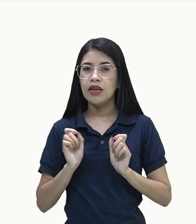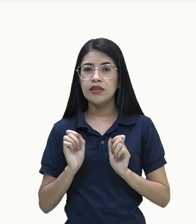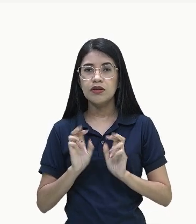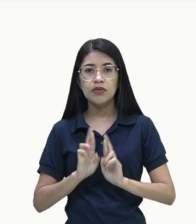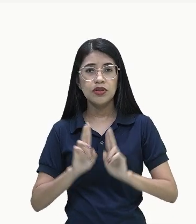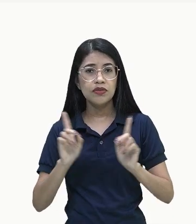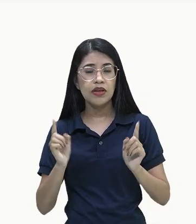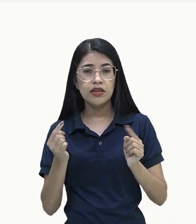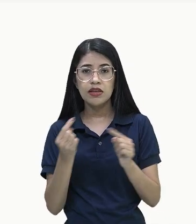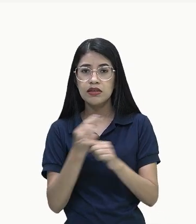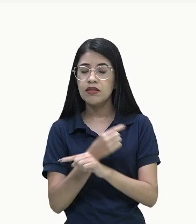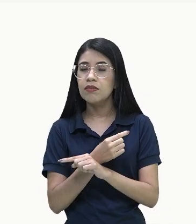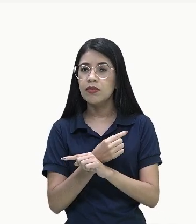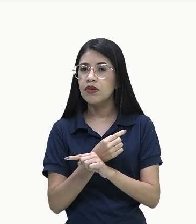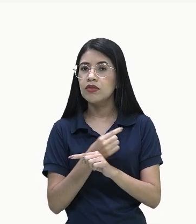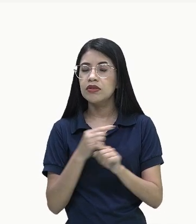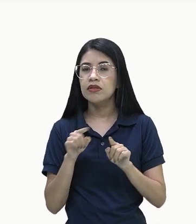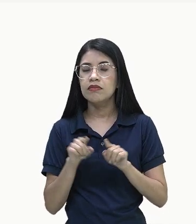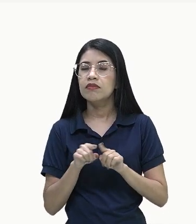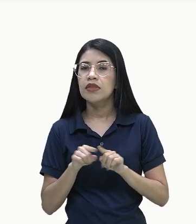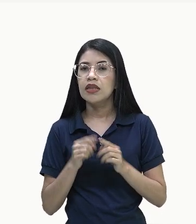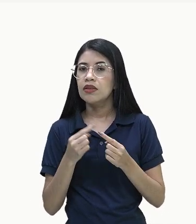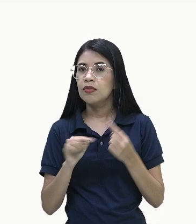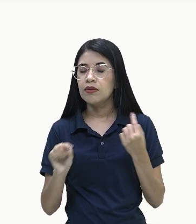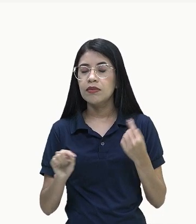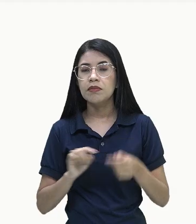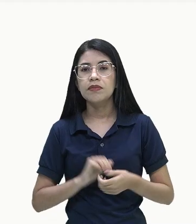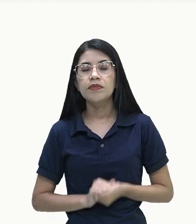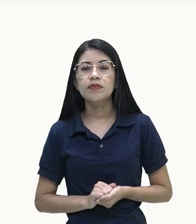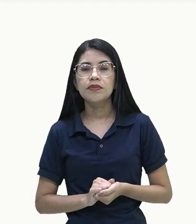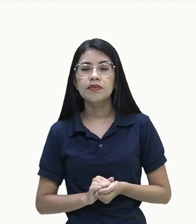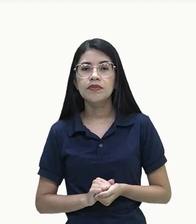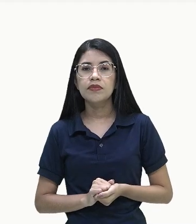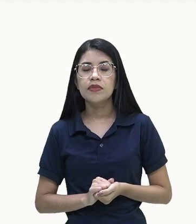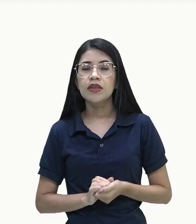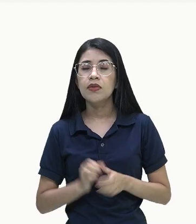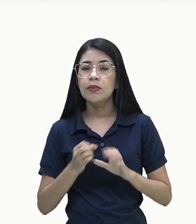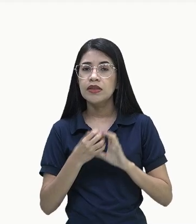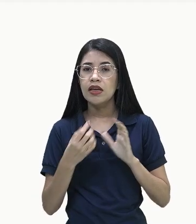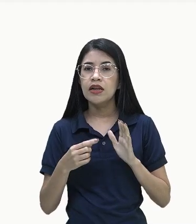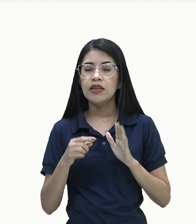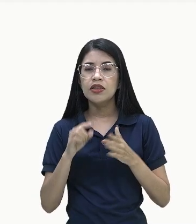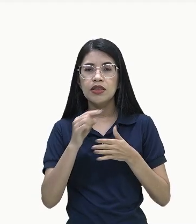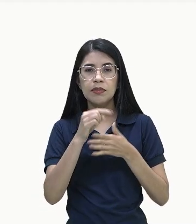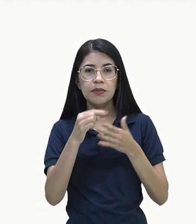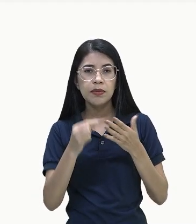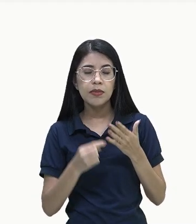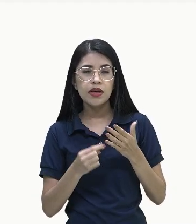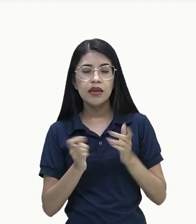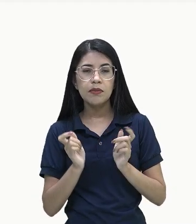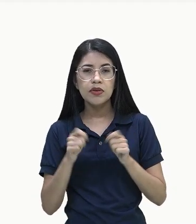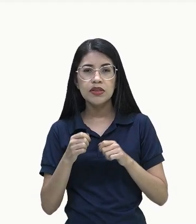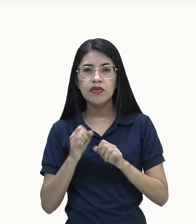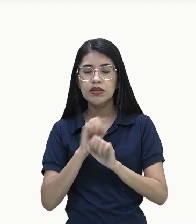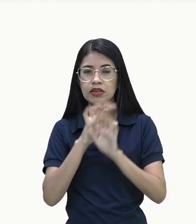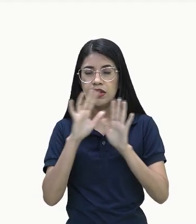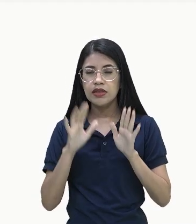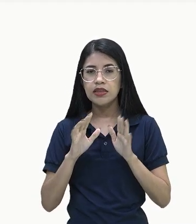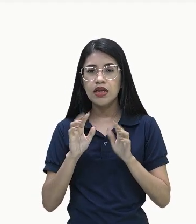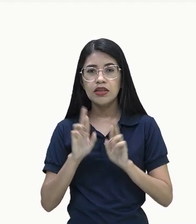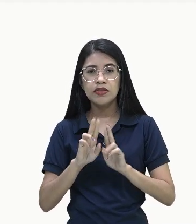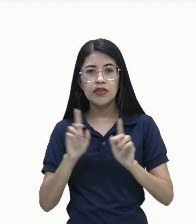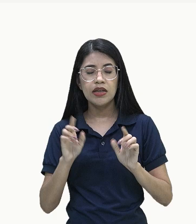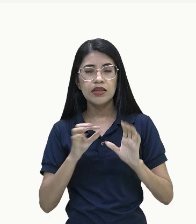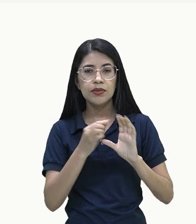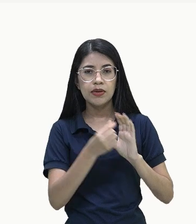antagônicos, opostos aí um ao outro, certo? E eu tenho aqui algumas características que fazem essa diferenciação entre